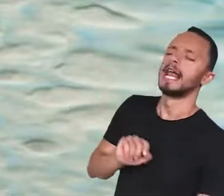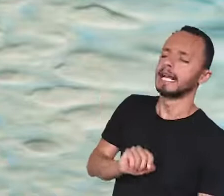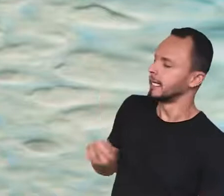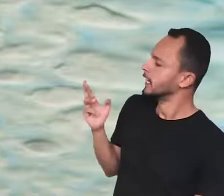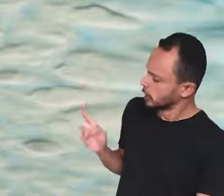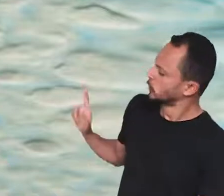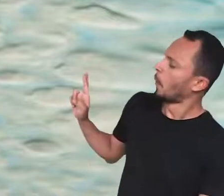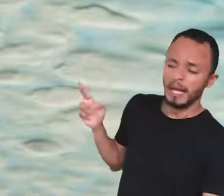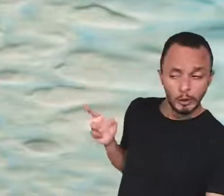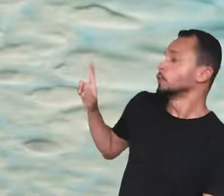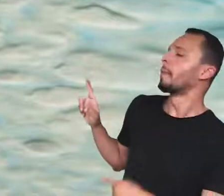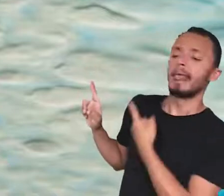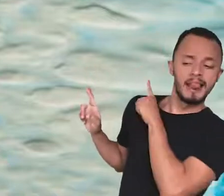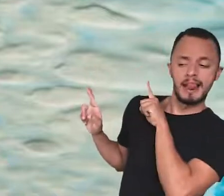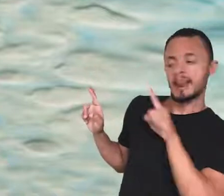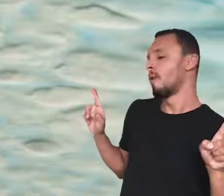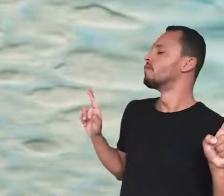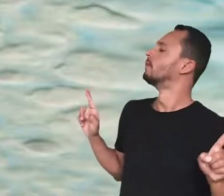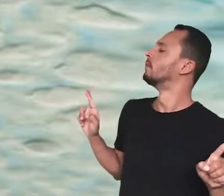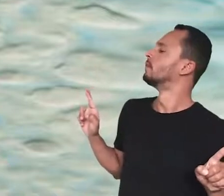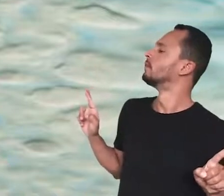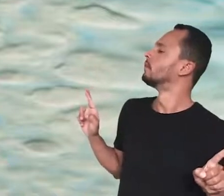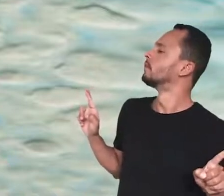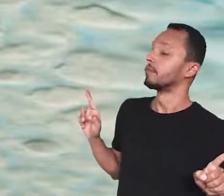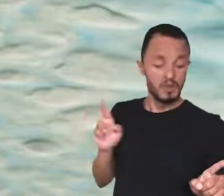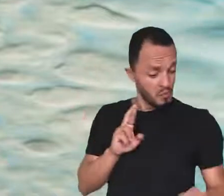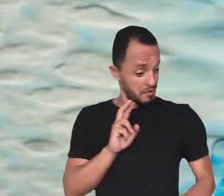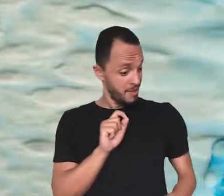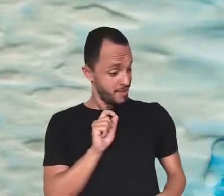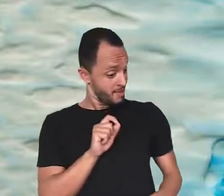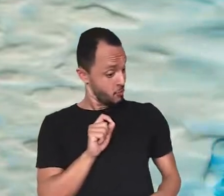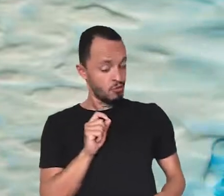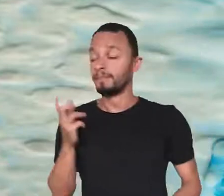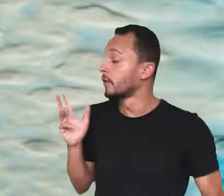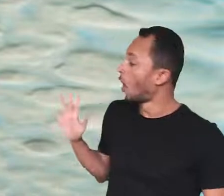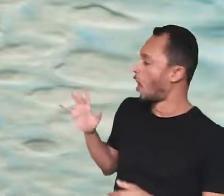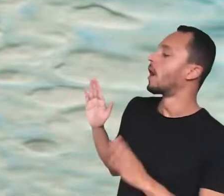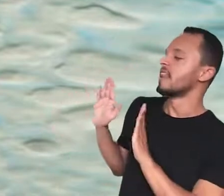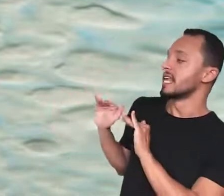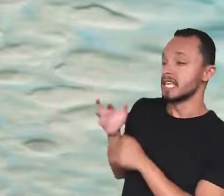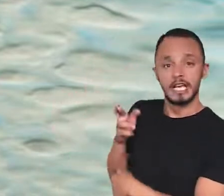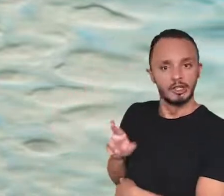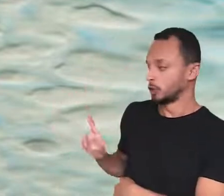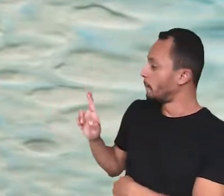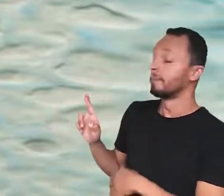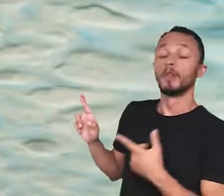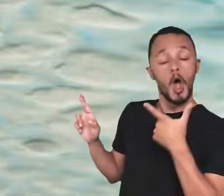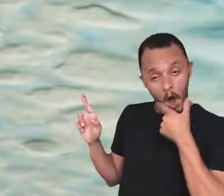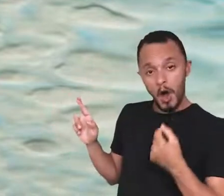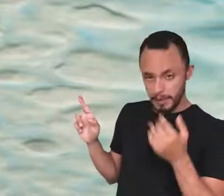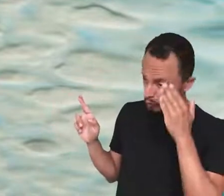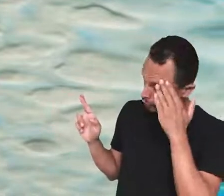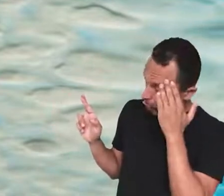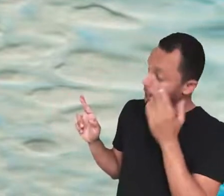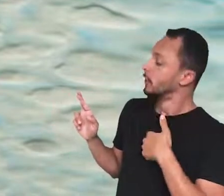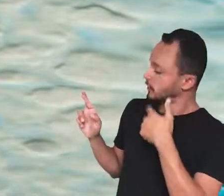que super que não é super coisa nenhuma! Que isso? Alex! Escuta aqui, queridinha, pra começo de conversa, homem